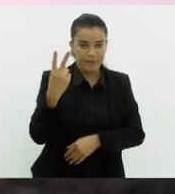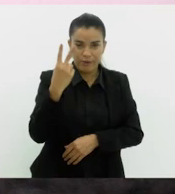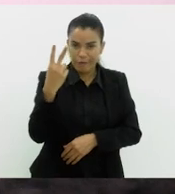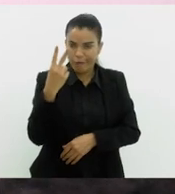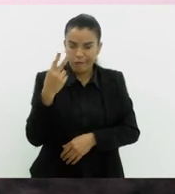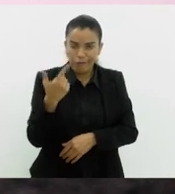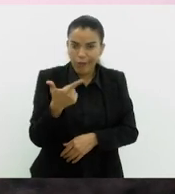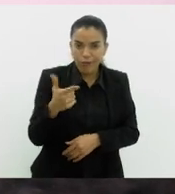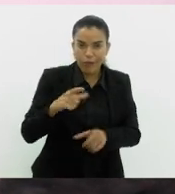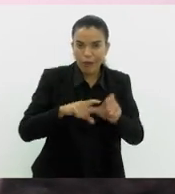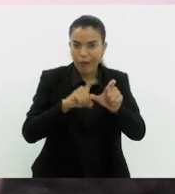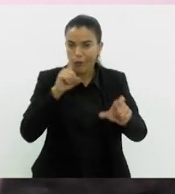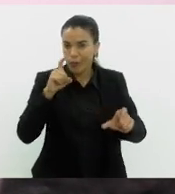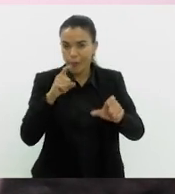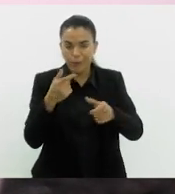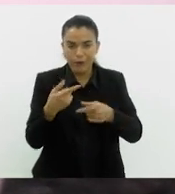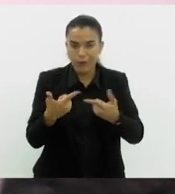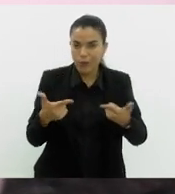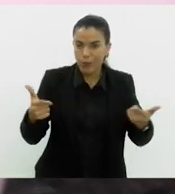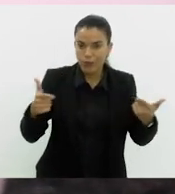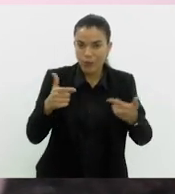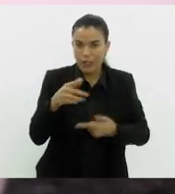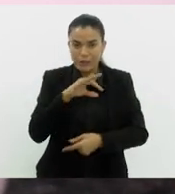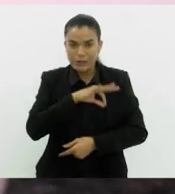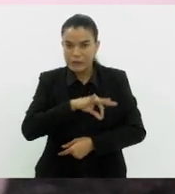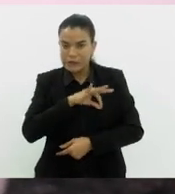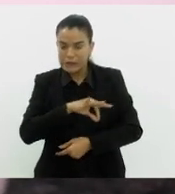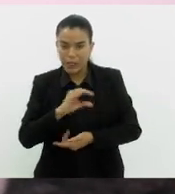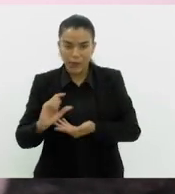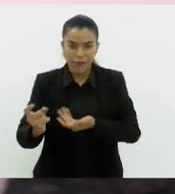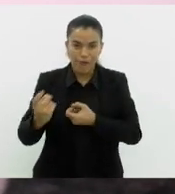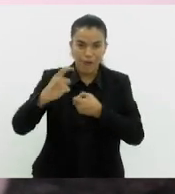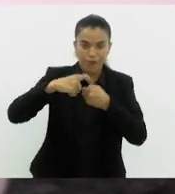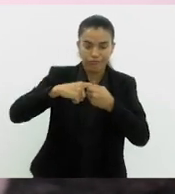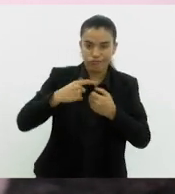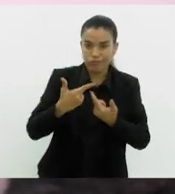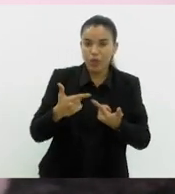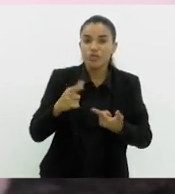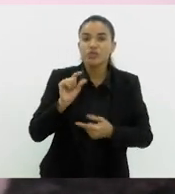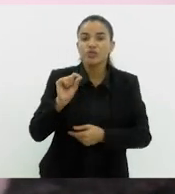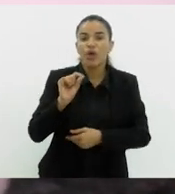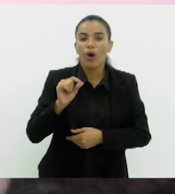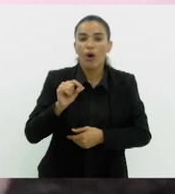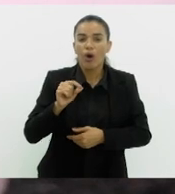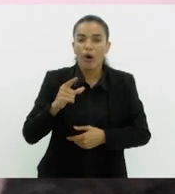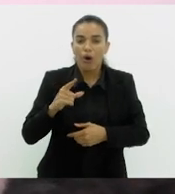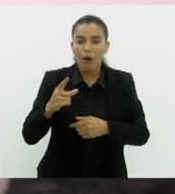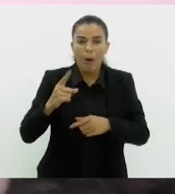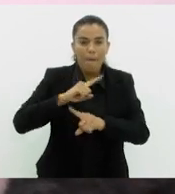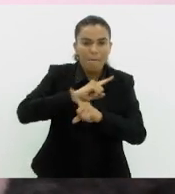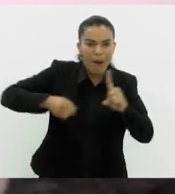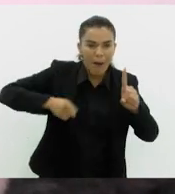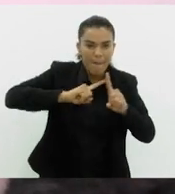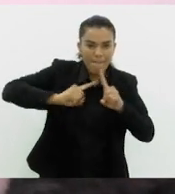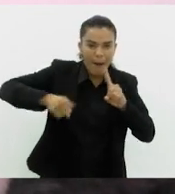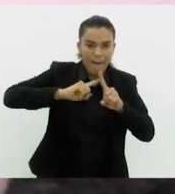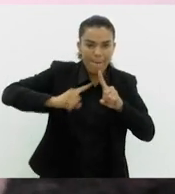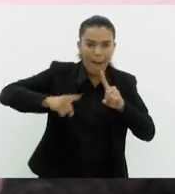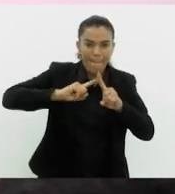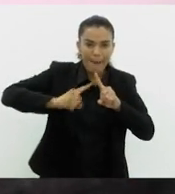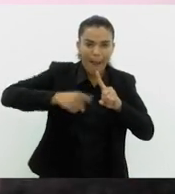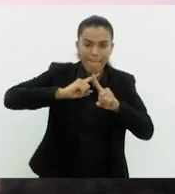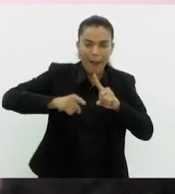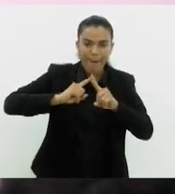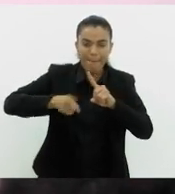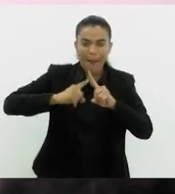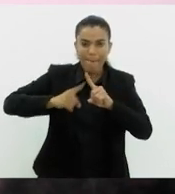que não gera autonomia, esse trabalho que não rende dinheiro, esse trabalho que, na verdade, gera muito mais privação, esse trabalho que gera